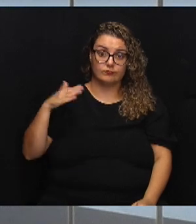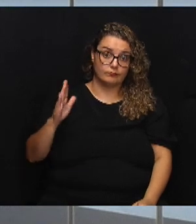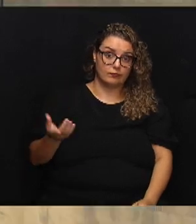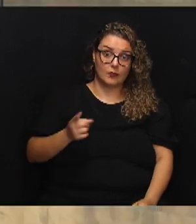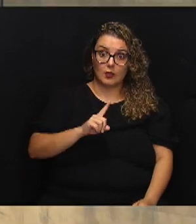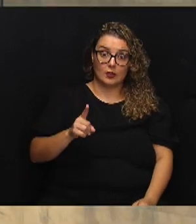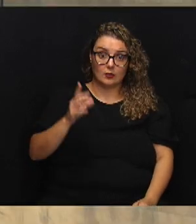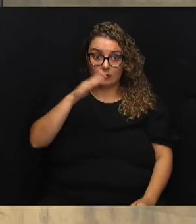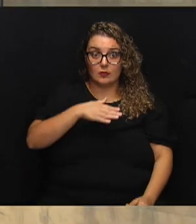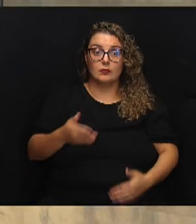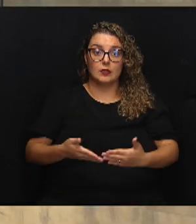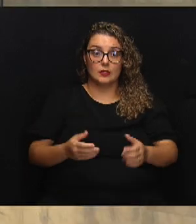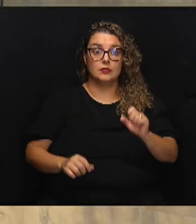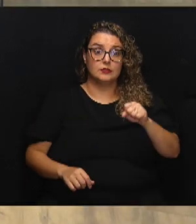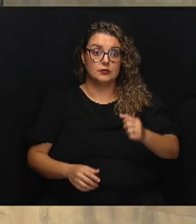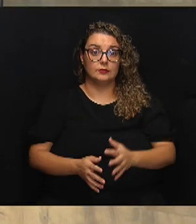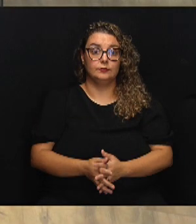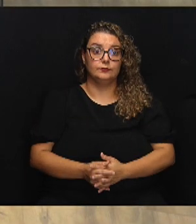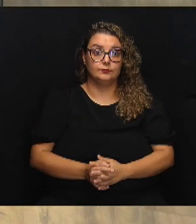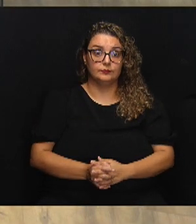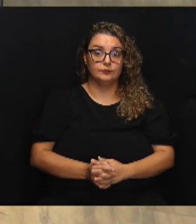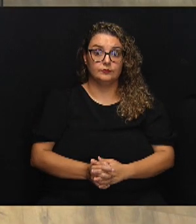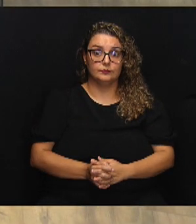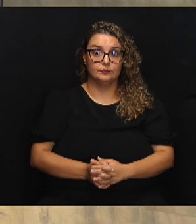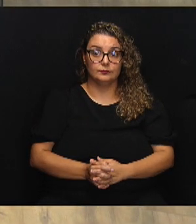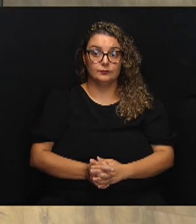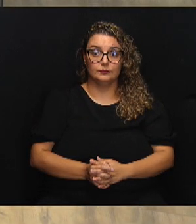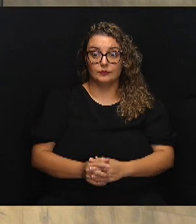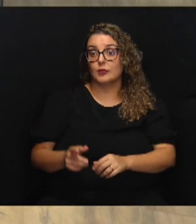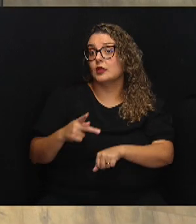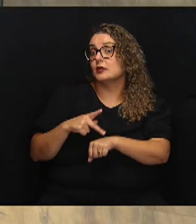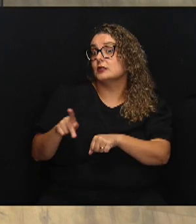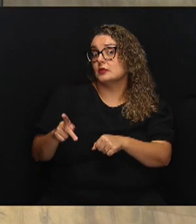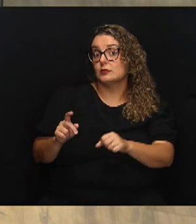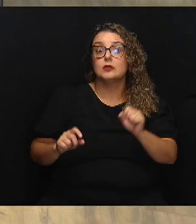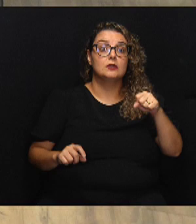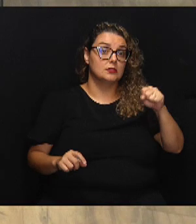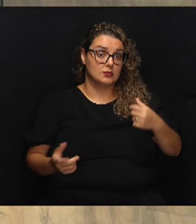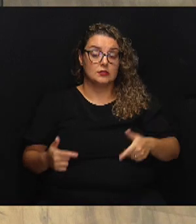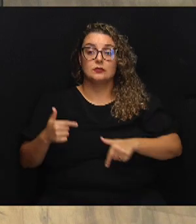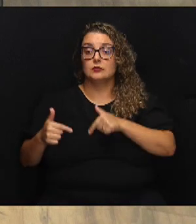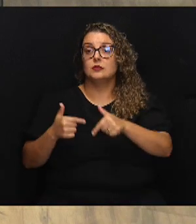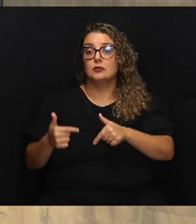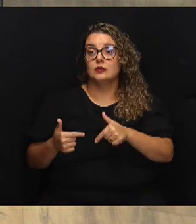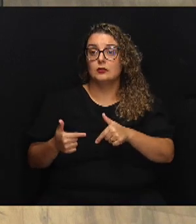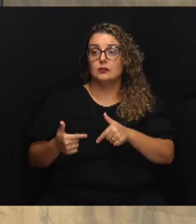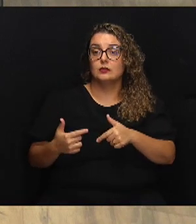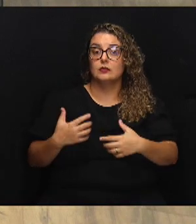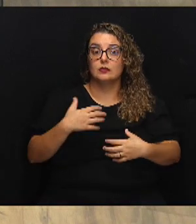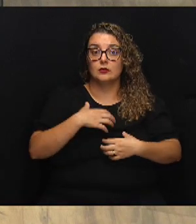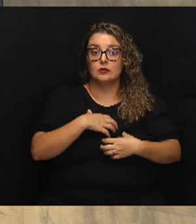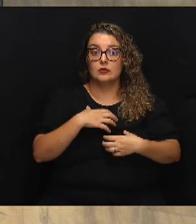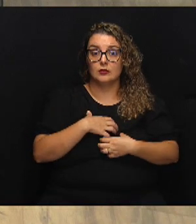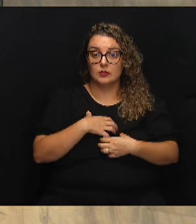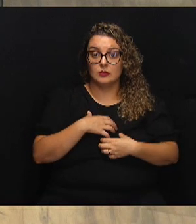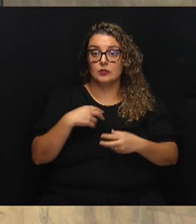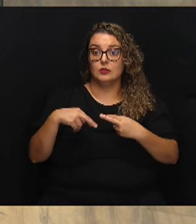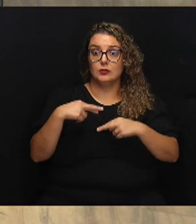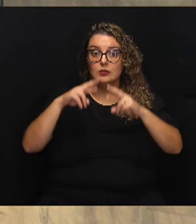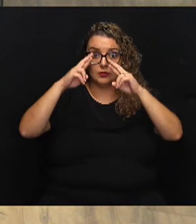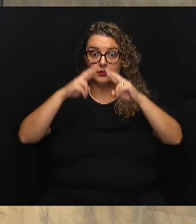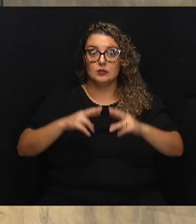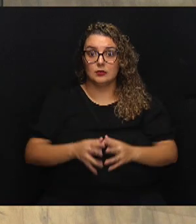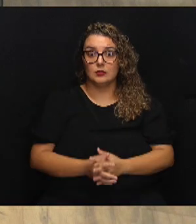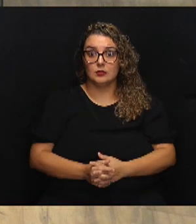maus tratos. Sim. Aproveitando esse... Porque eles são puros, né? Sim, você consegue trabalhar dúvida com eles. Os sentimentos, o respeito, né? Sem